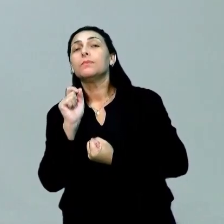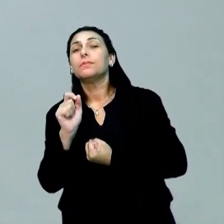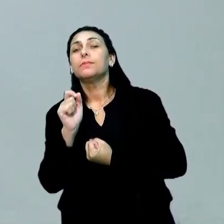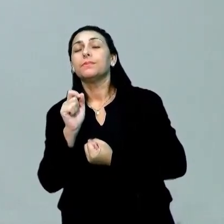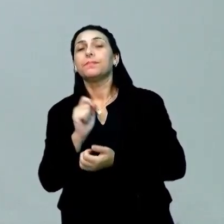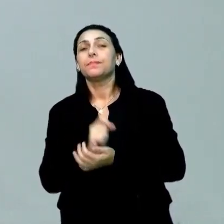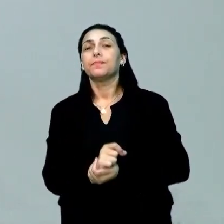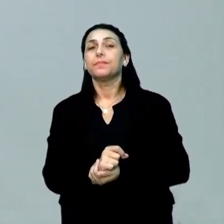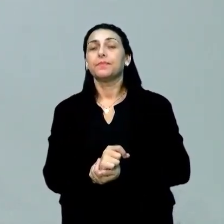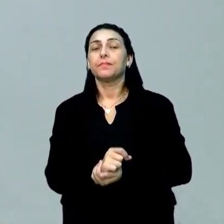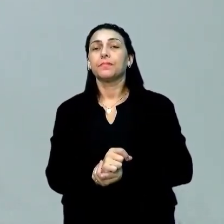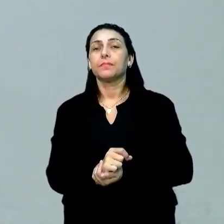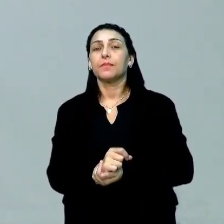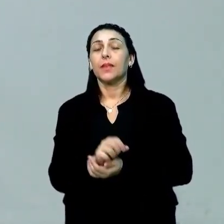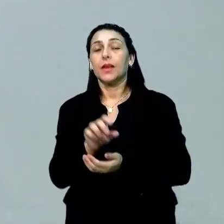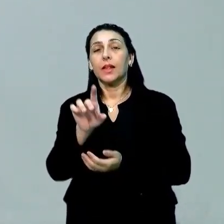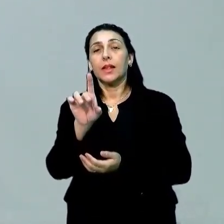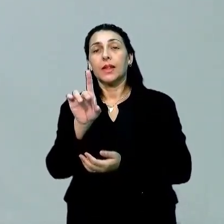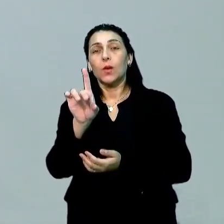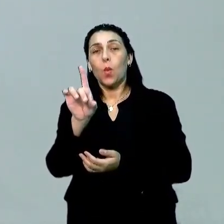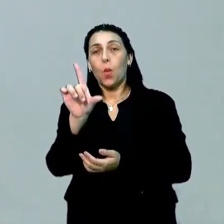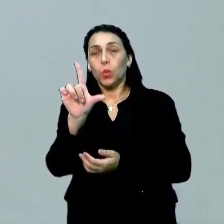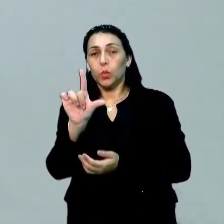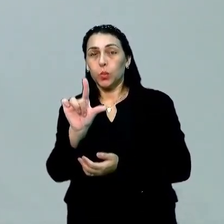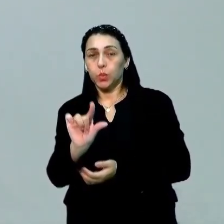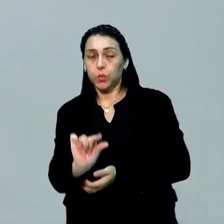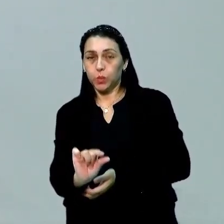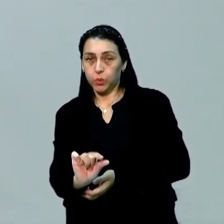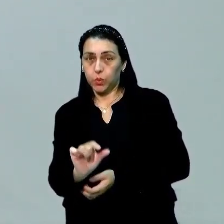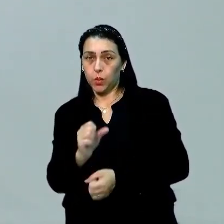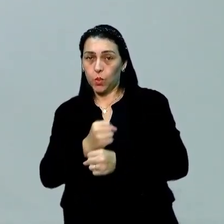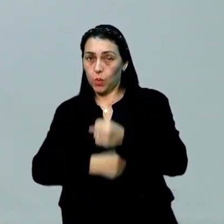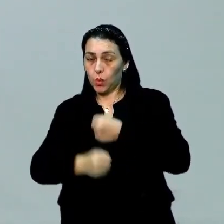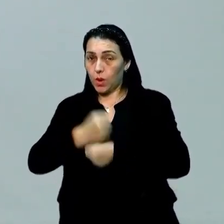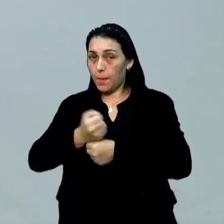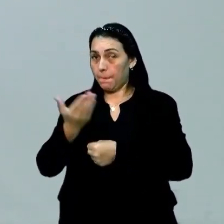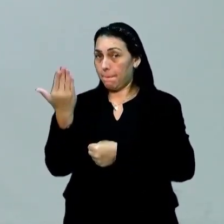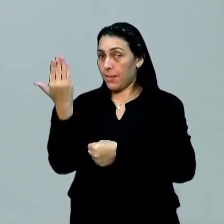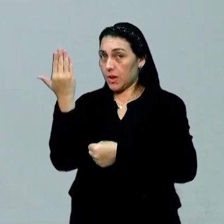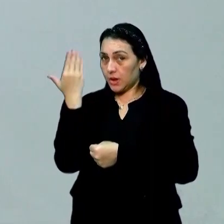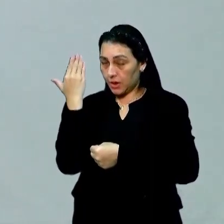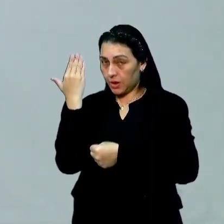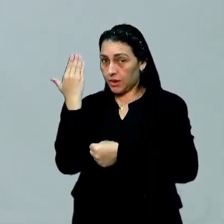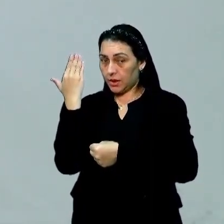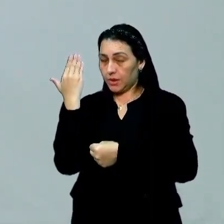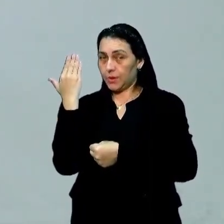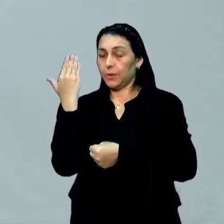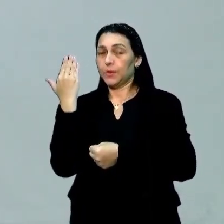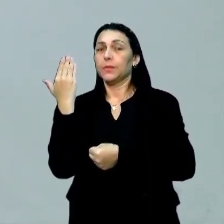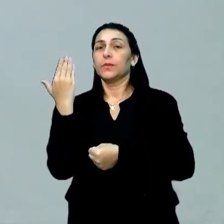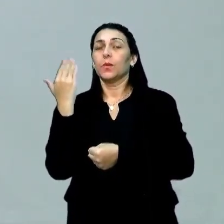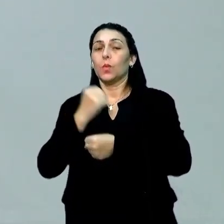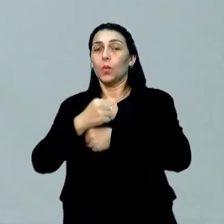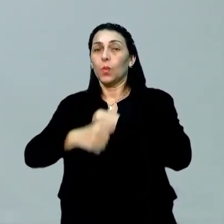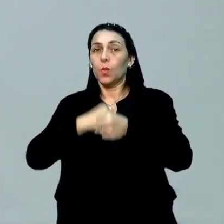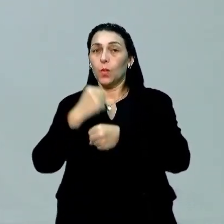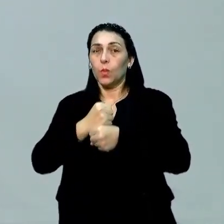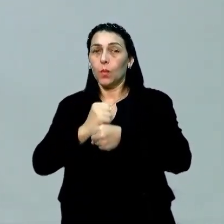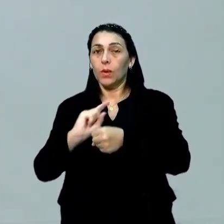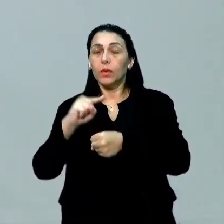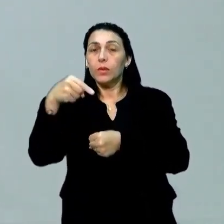bem? Então, a desvalorização do carro vai ser o ano anterior, tá? O ano